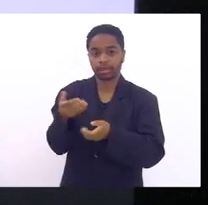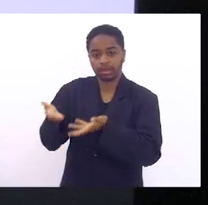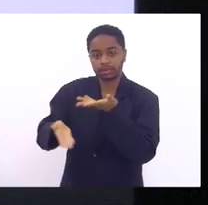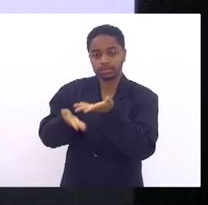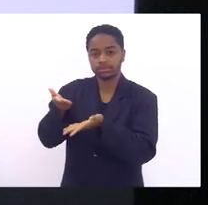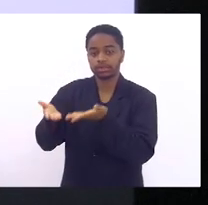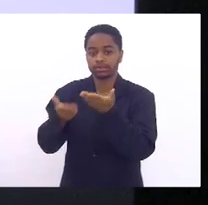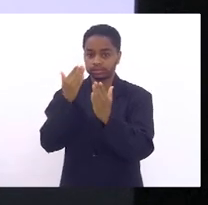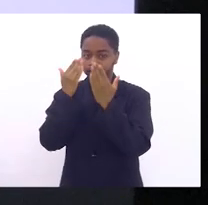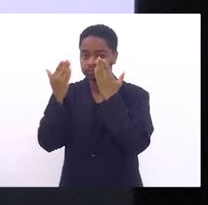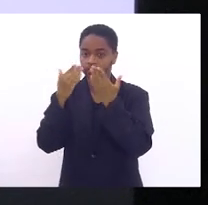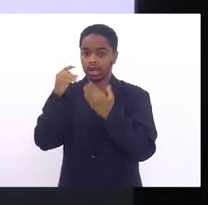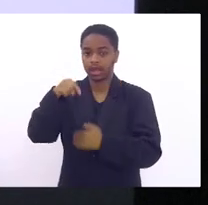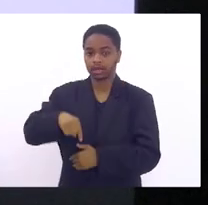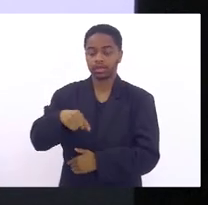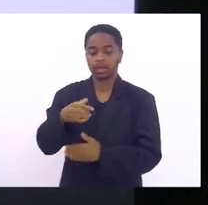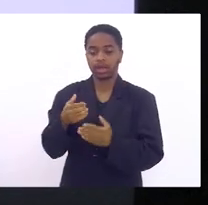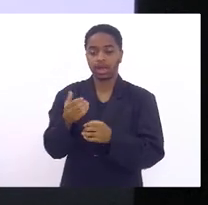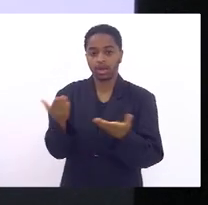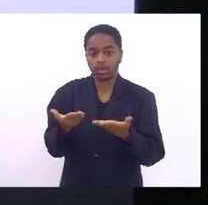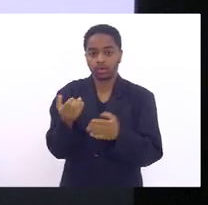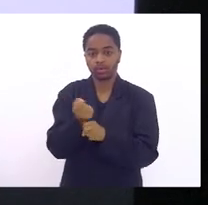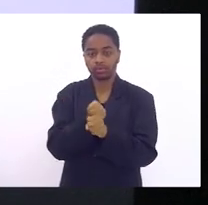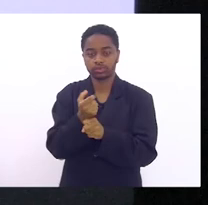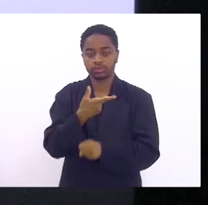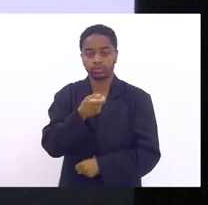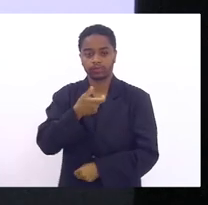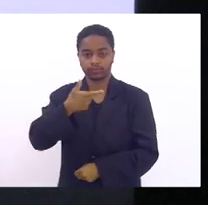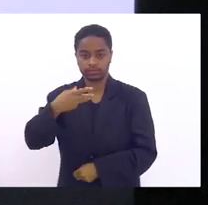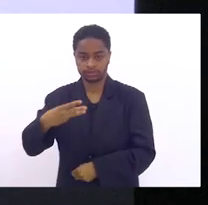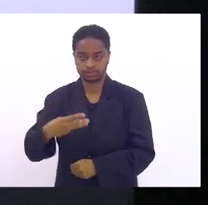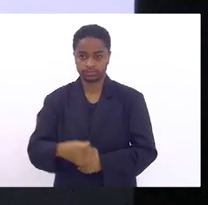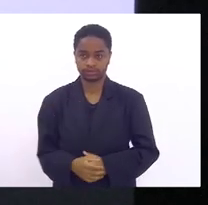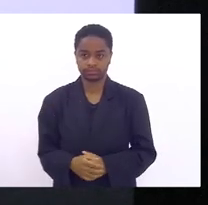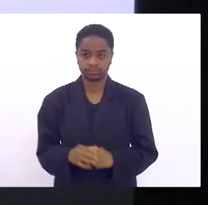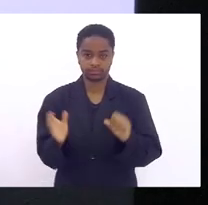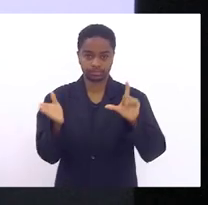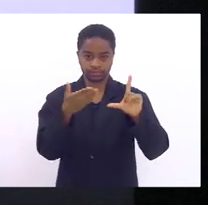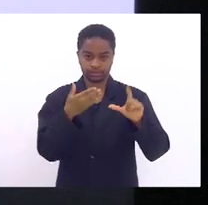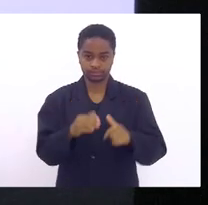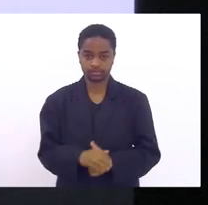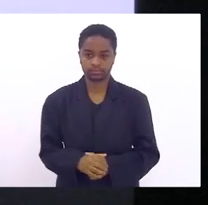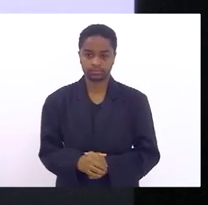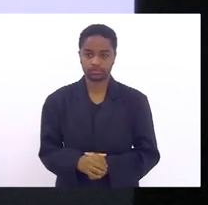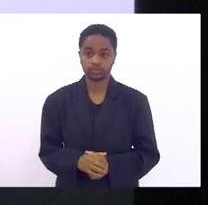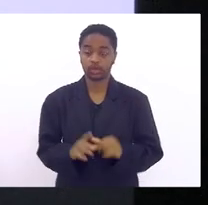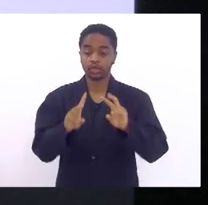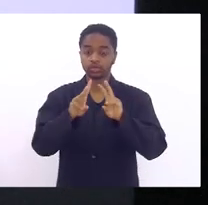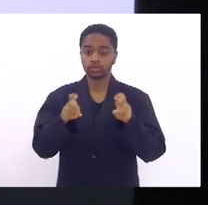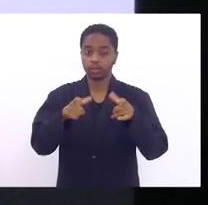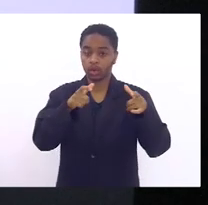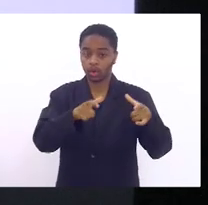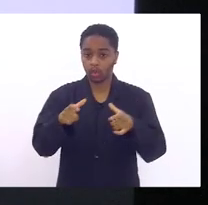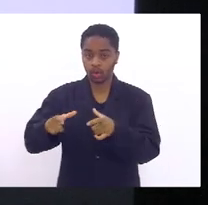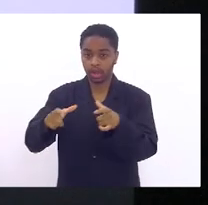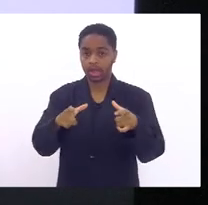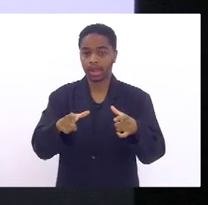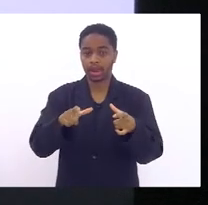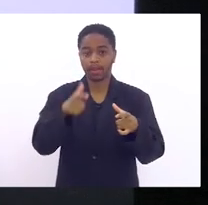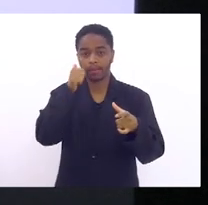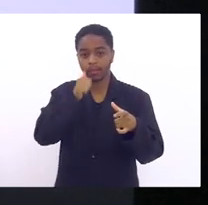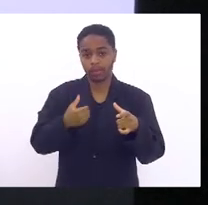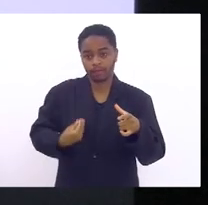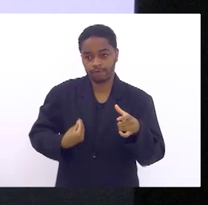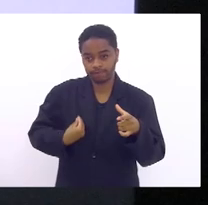durante esse ano de 2023 eh pode passar por favor em relação aos territórios onde vivem as mulheres